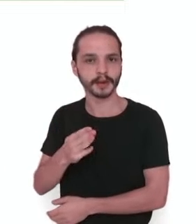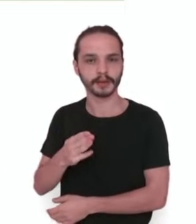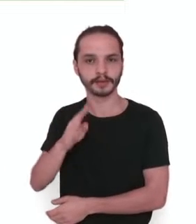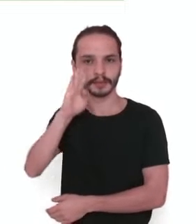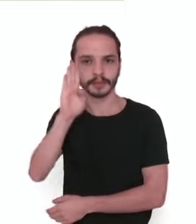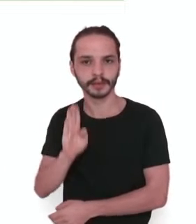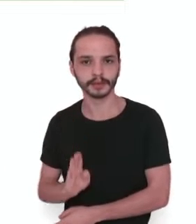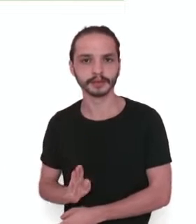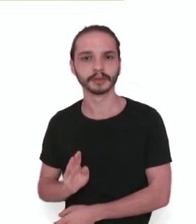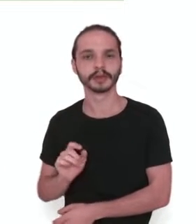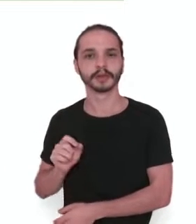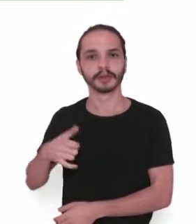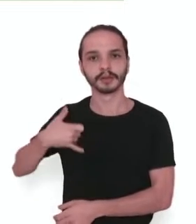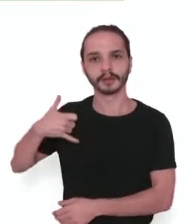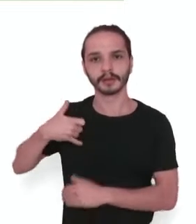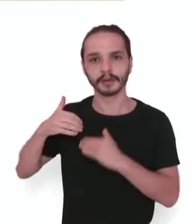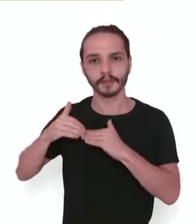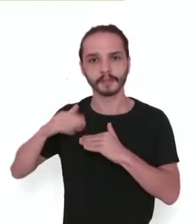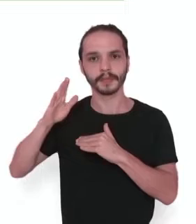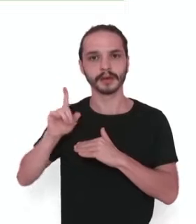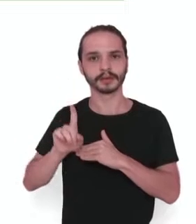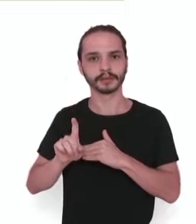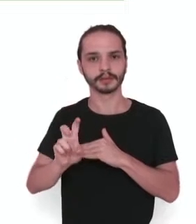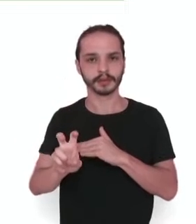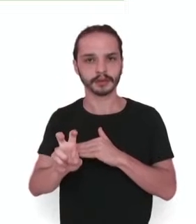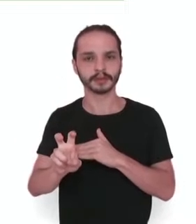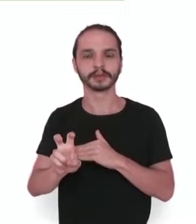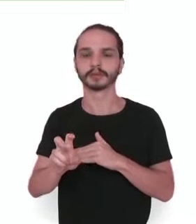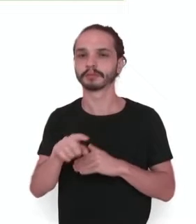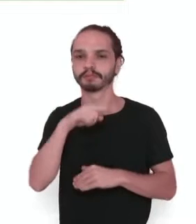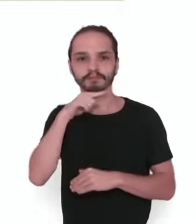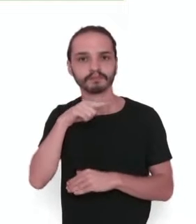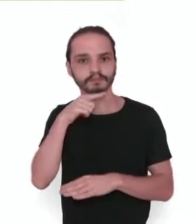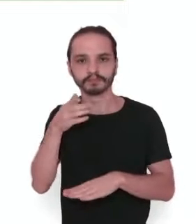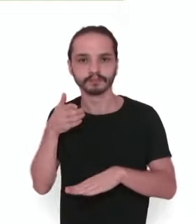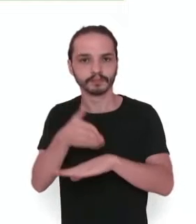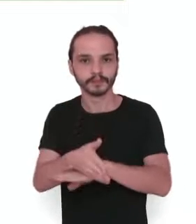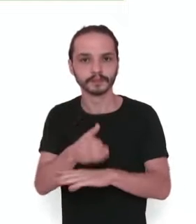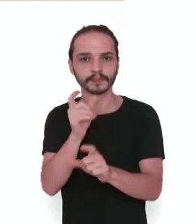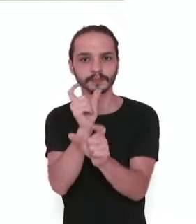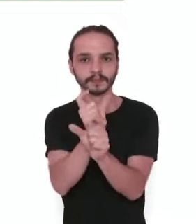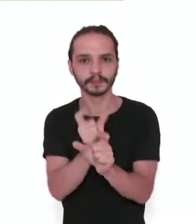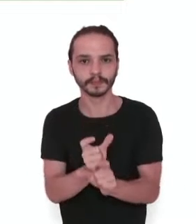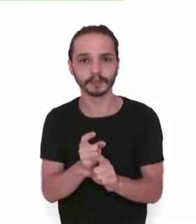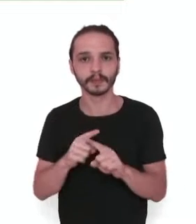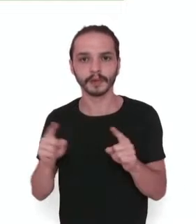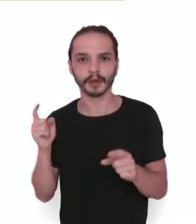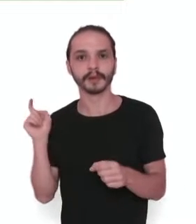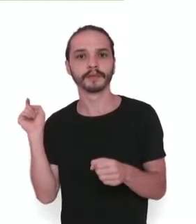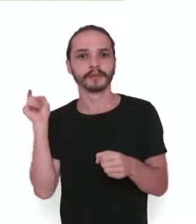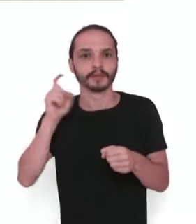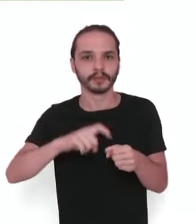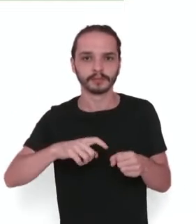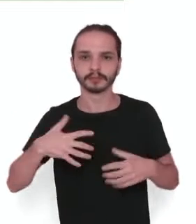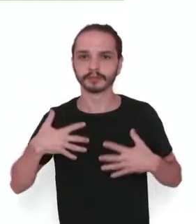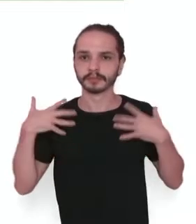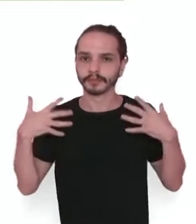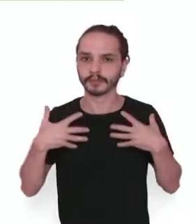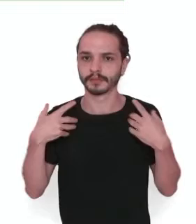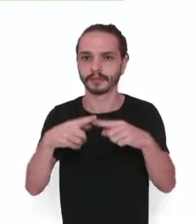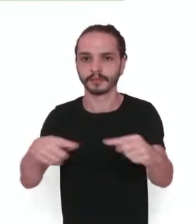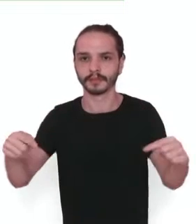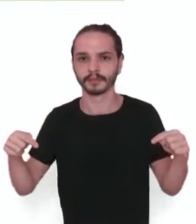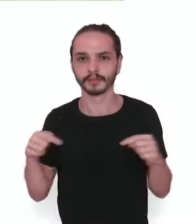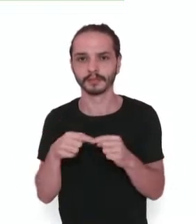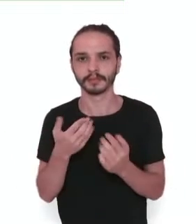15 anos que não conseguiram ter acesso à alfabetização. Entretanto, voltaram cheios de ânimo aos bancos das salas de